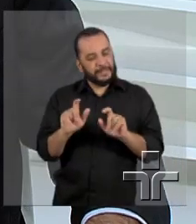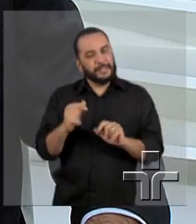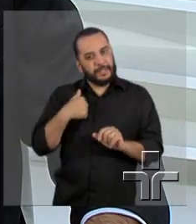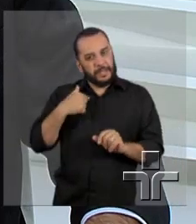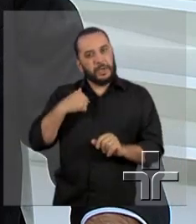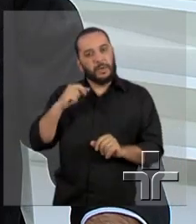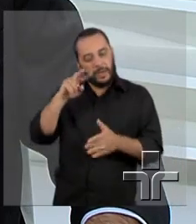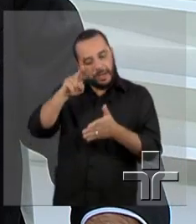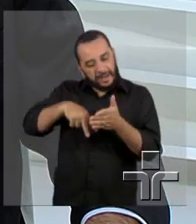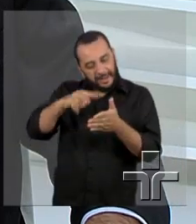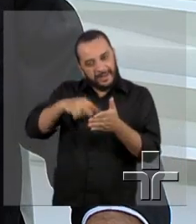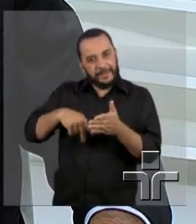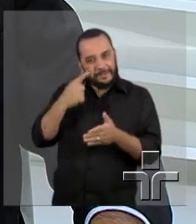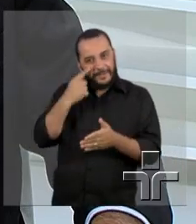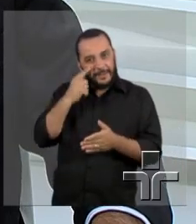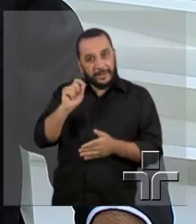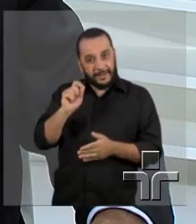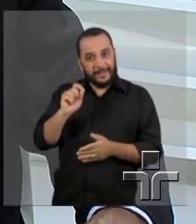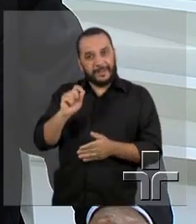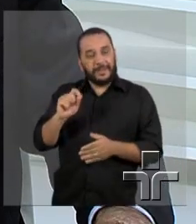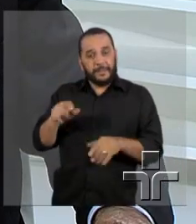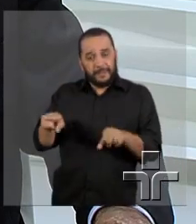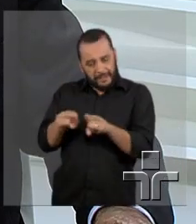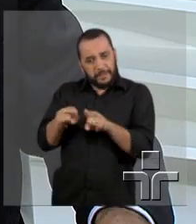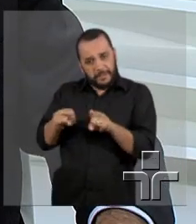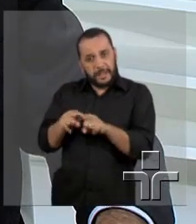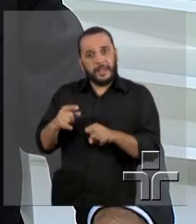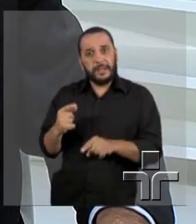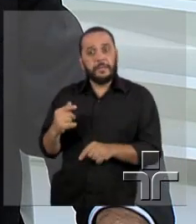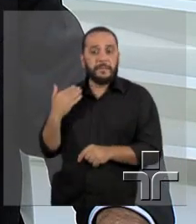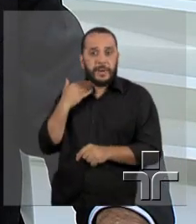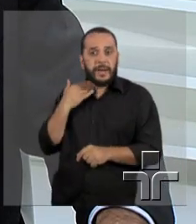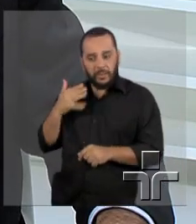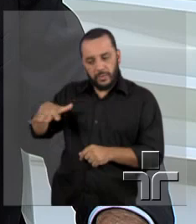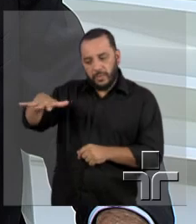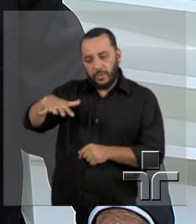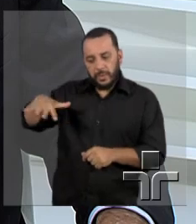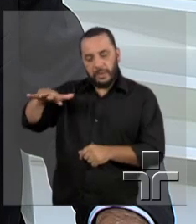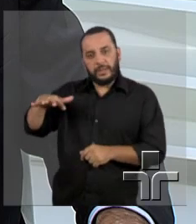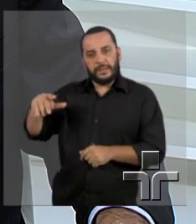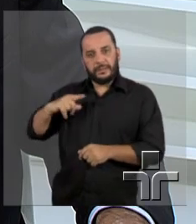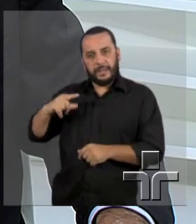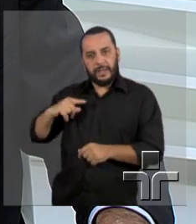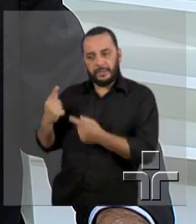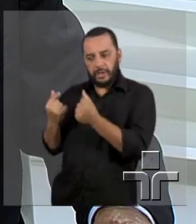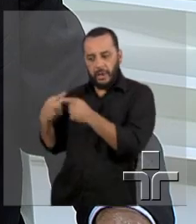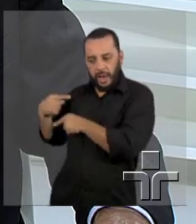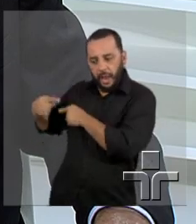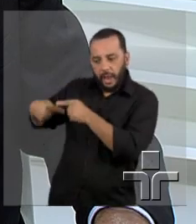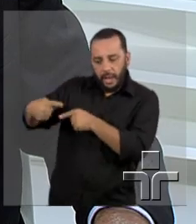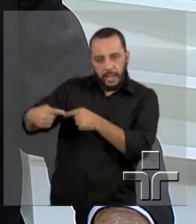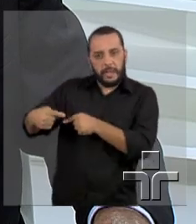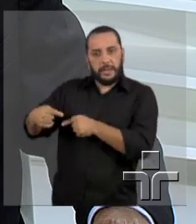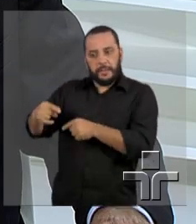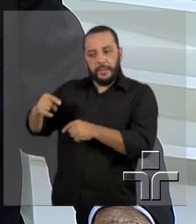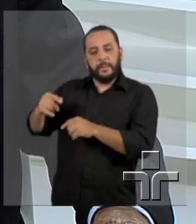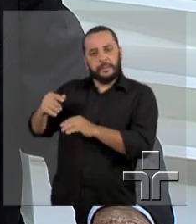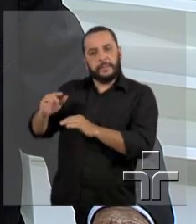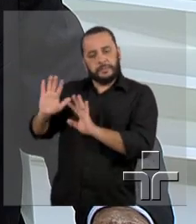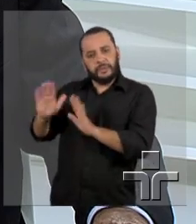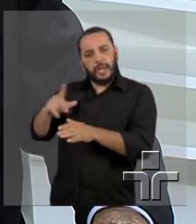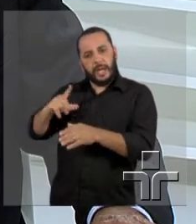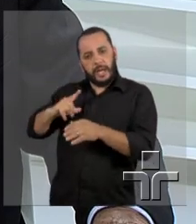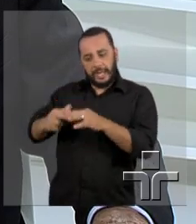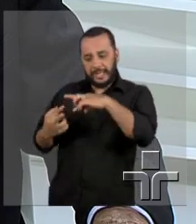interpretei, o sigilo bancário no âmbito de incidência material do inciso 12 do artigo